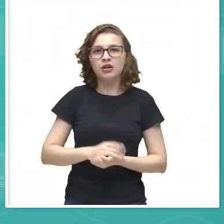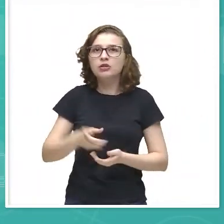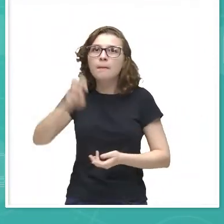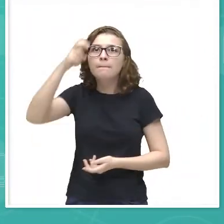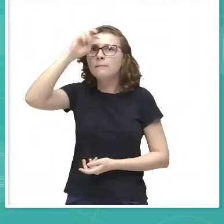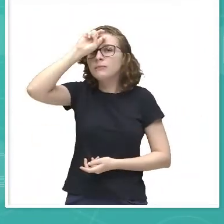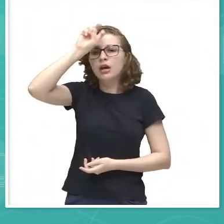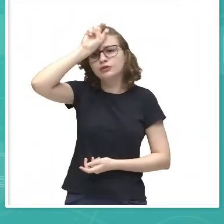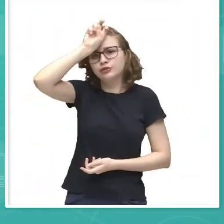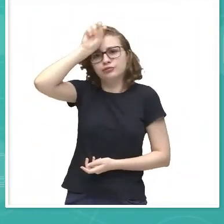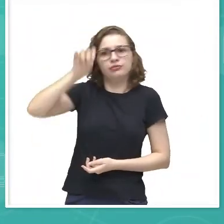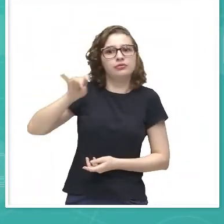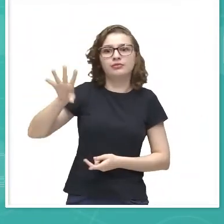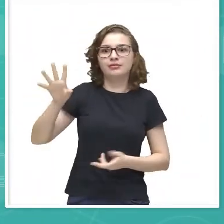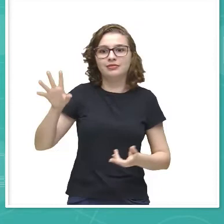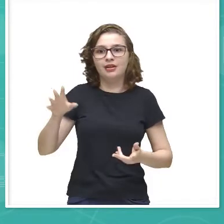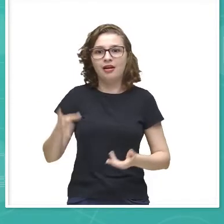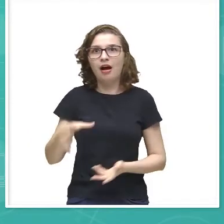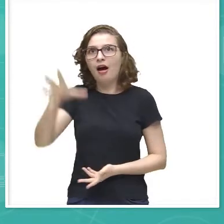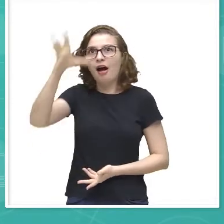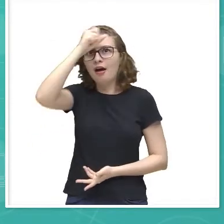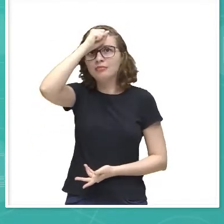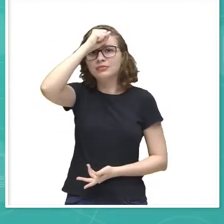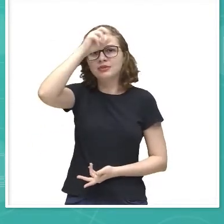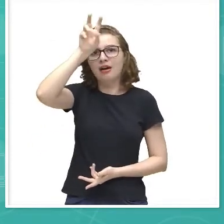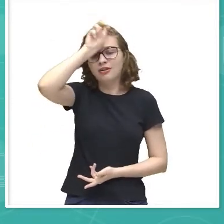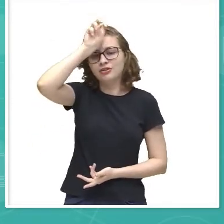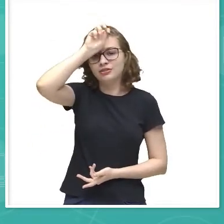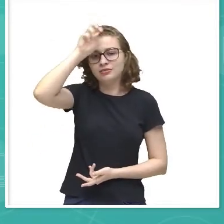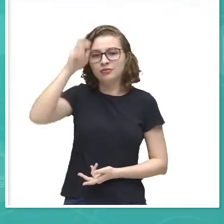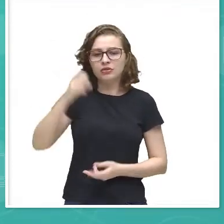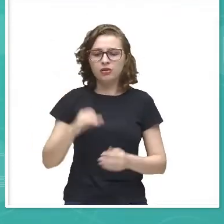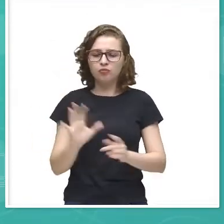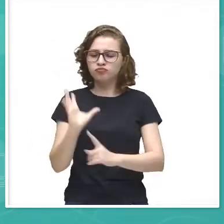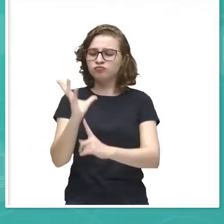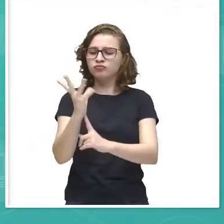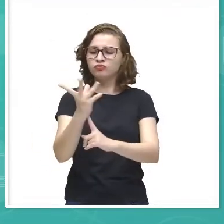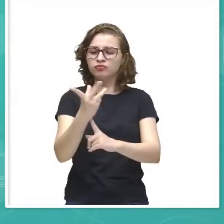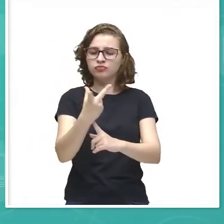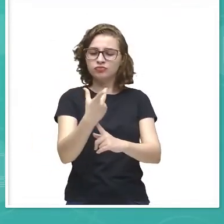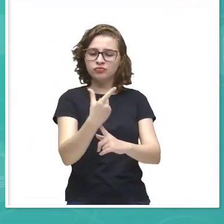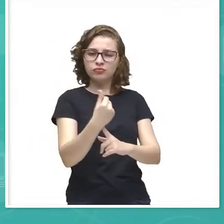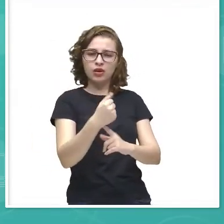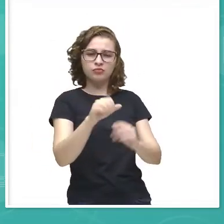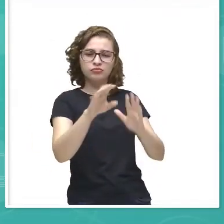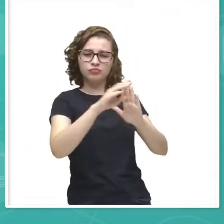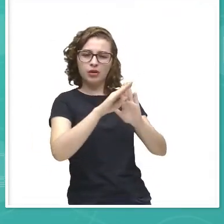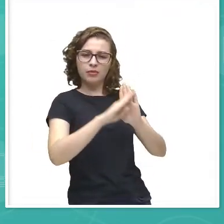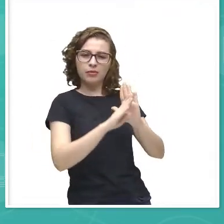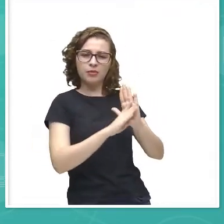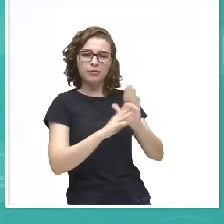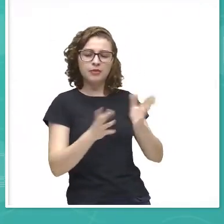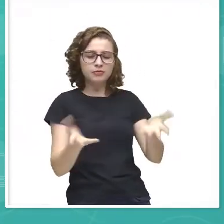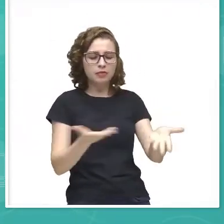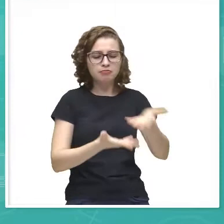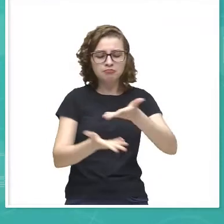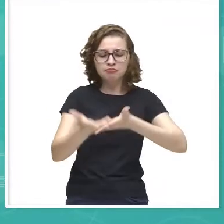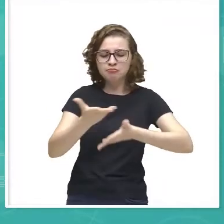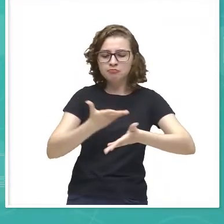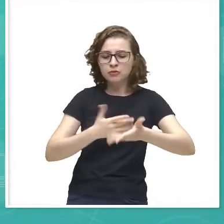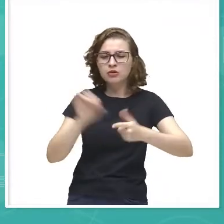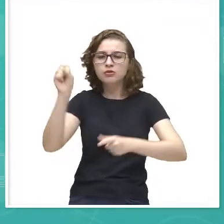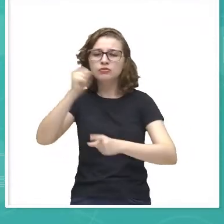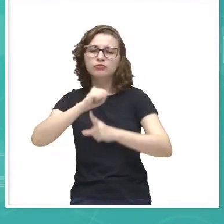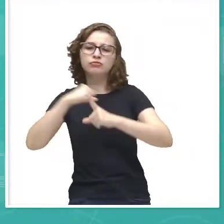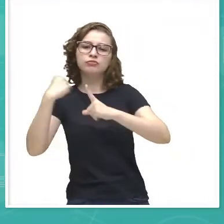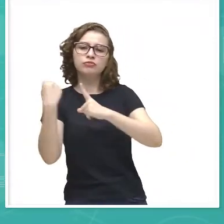Egito. Então, esses elementos artísticos, eles vão fazer a gente ter uma relação com a sociedade, o